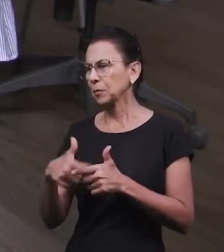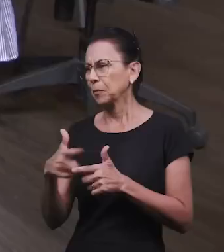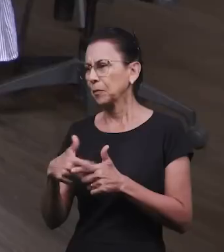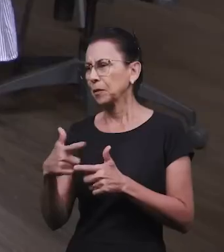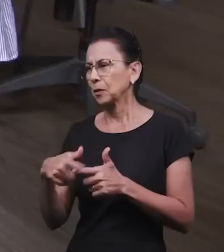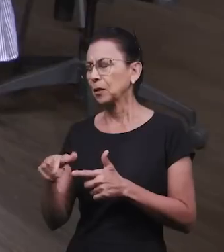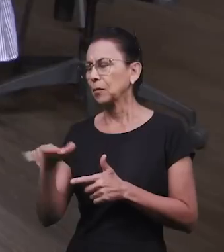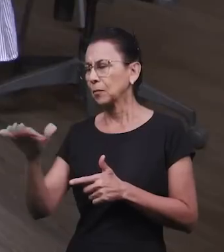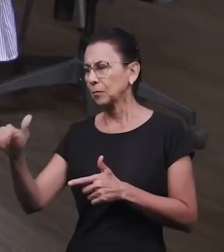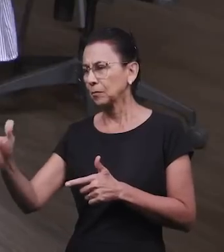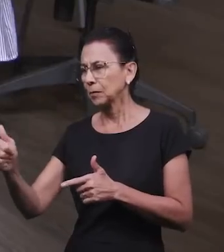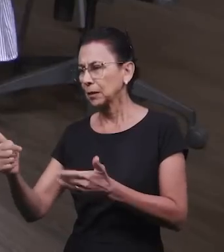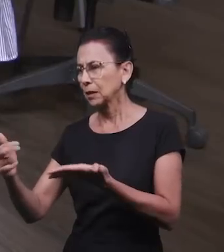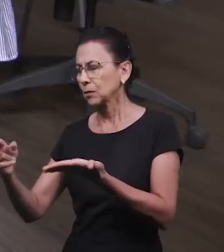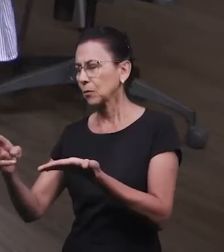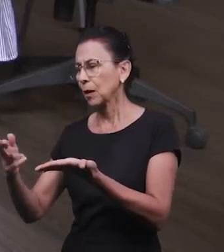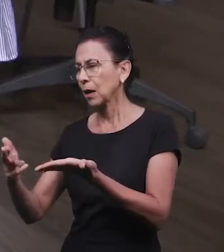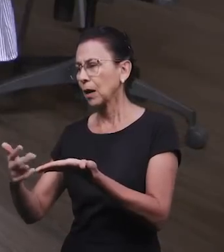escreveu